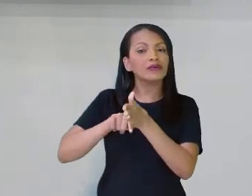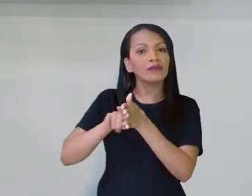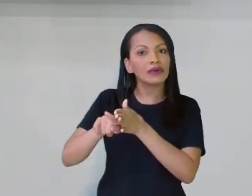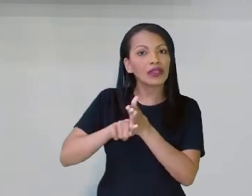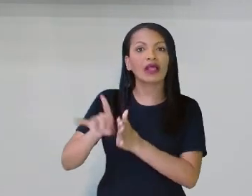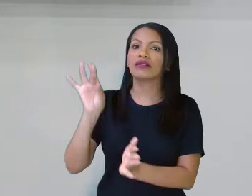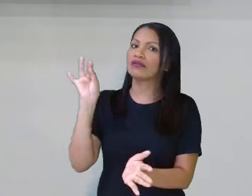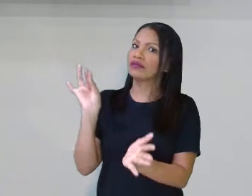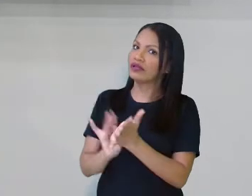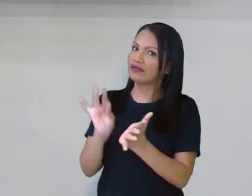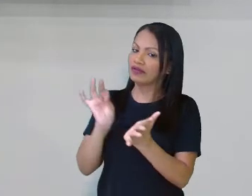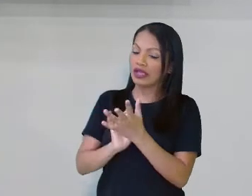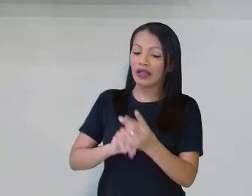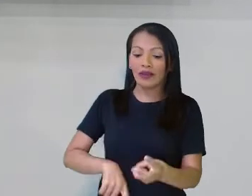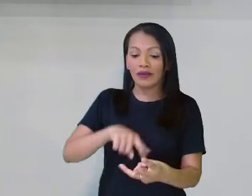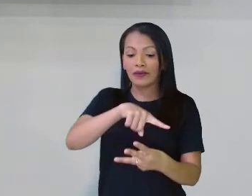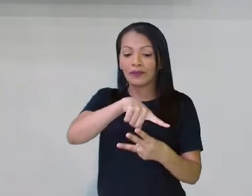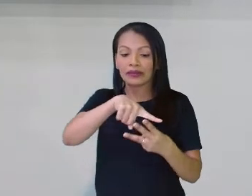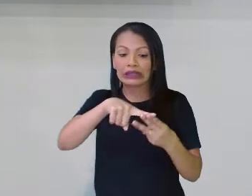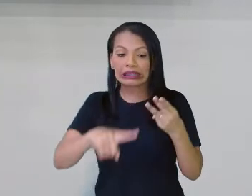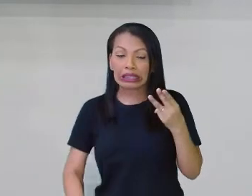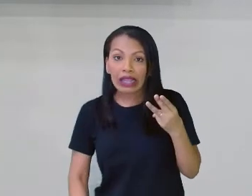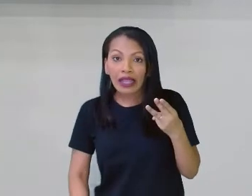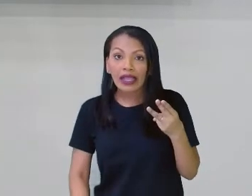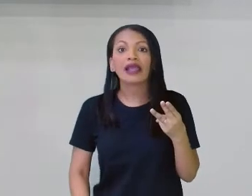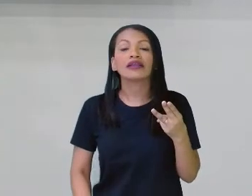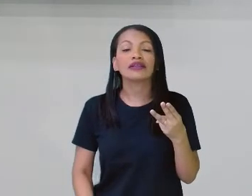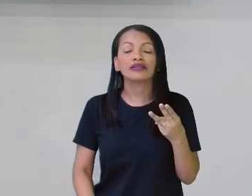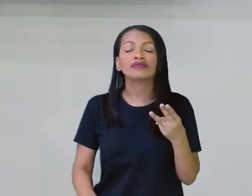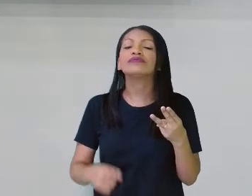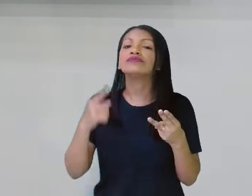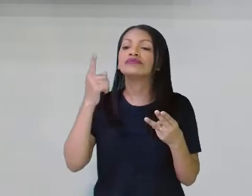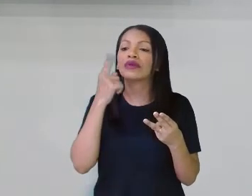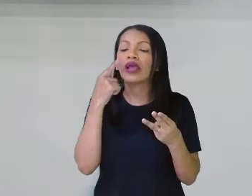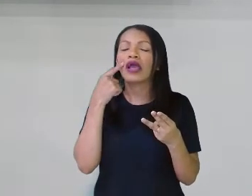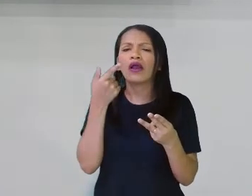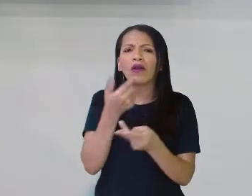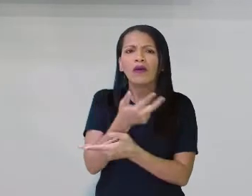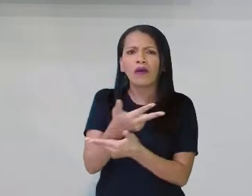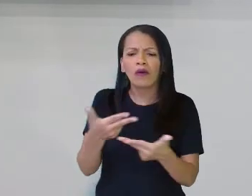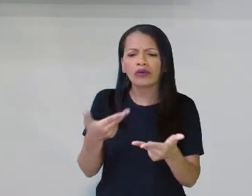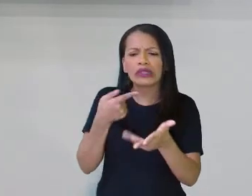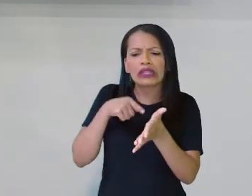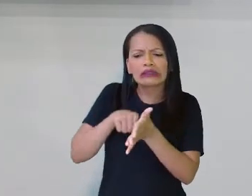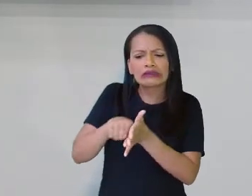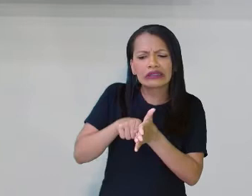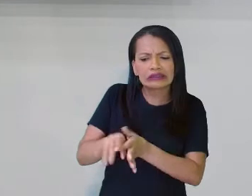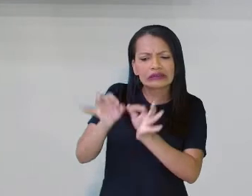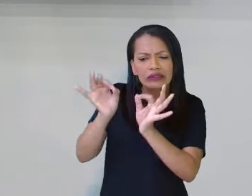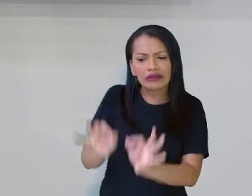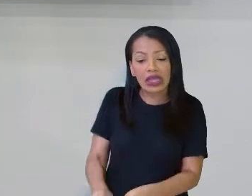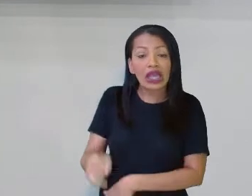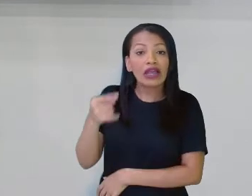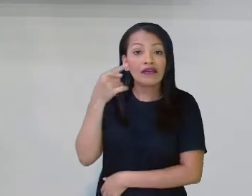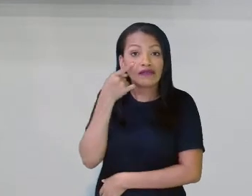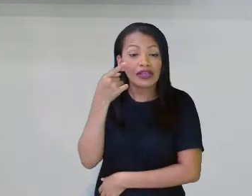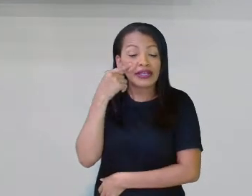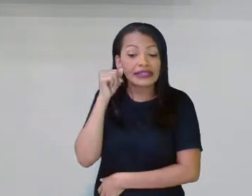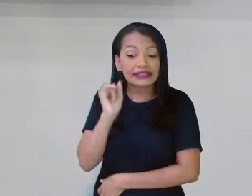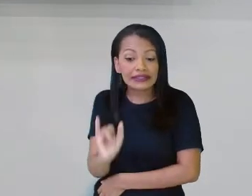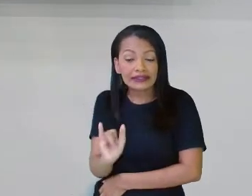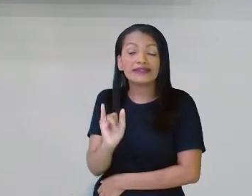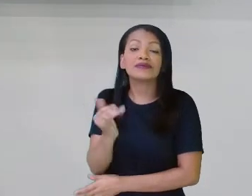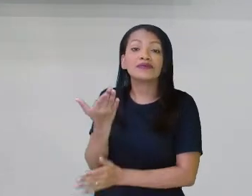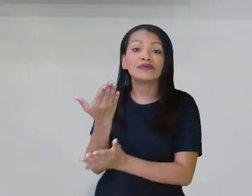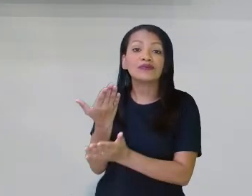menos 3 fontes, 3 locais de pesquisa para ver se o assunto realmente